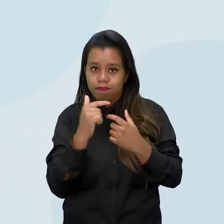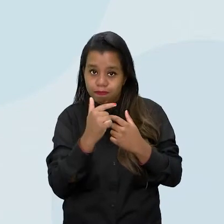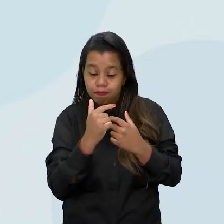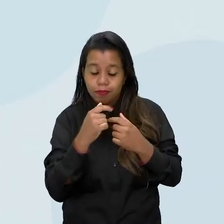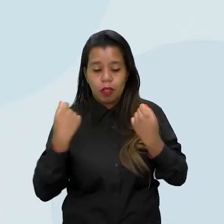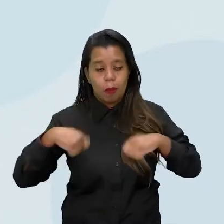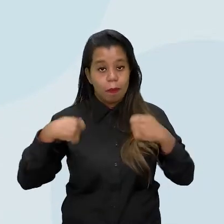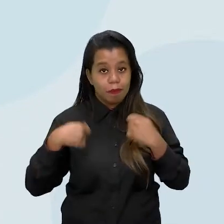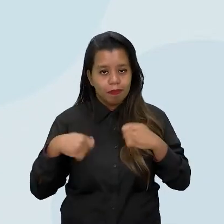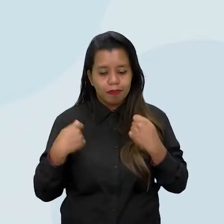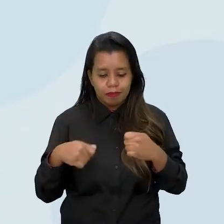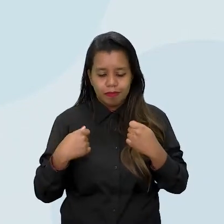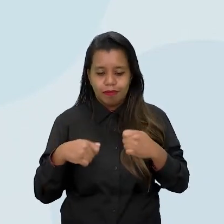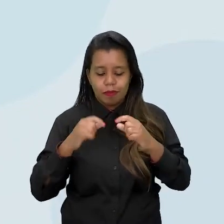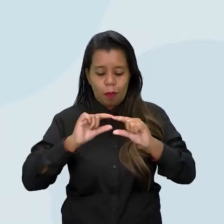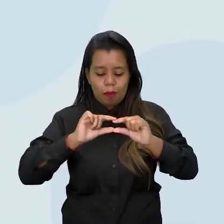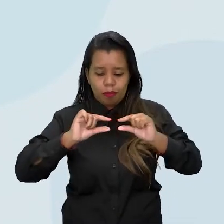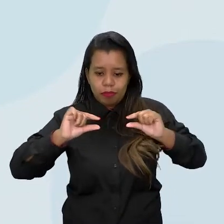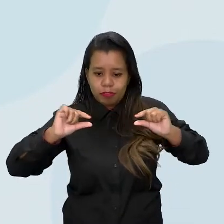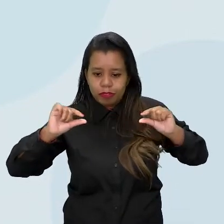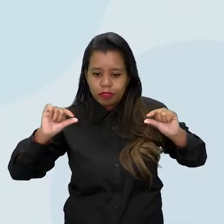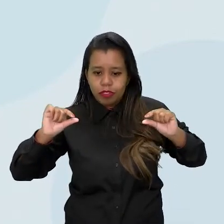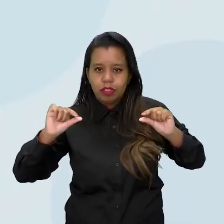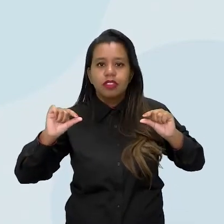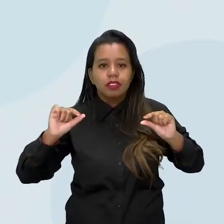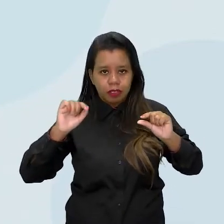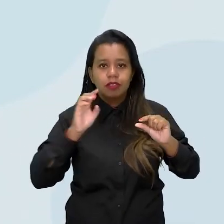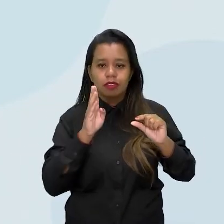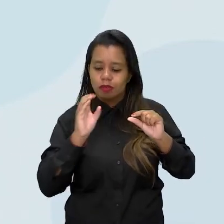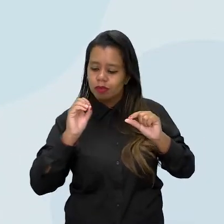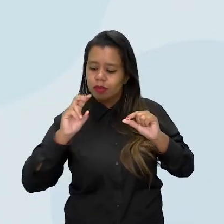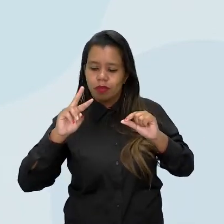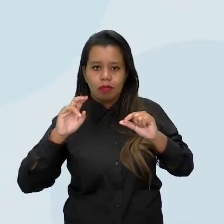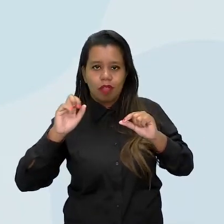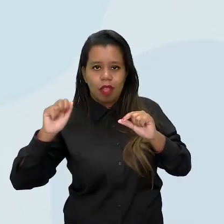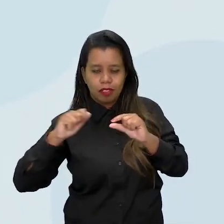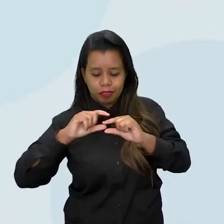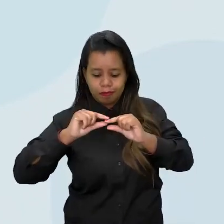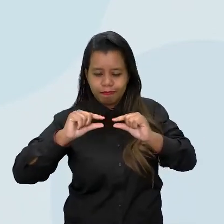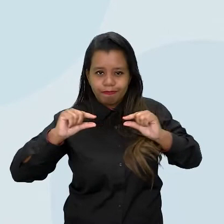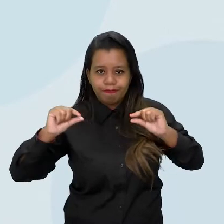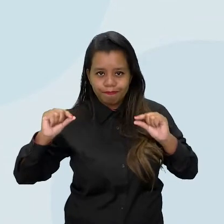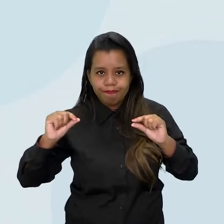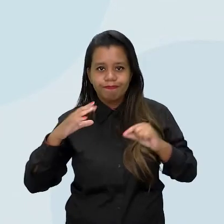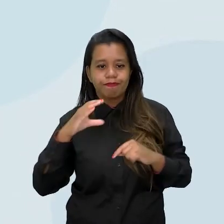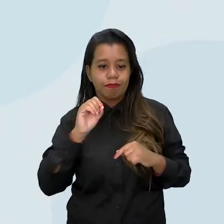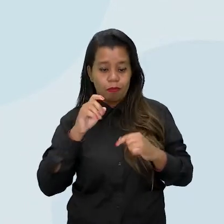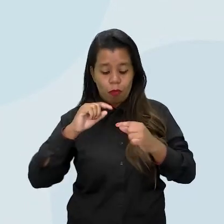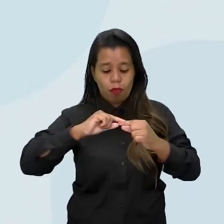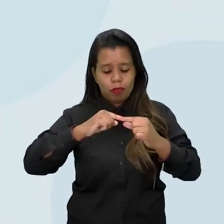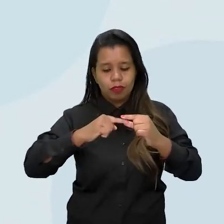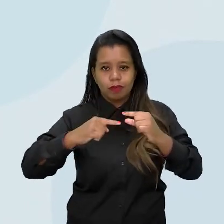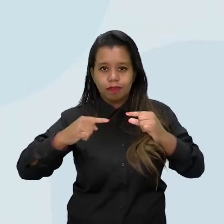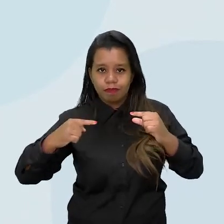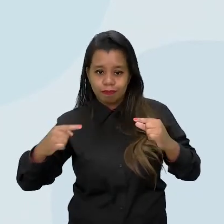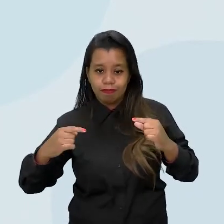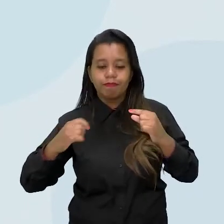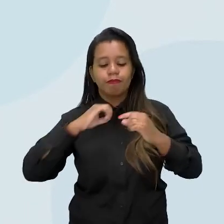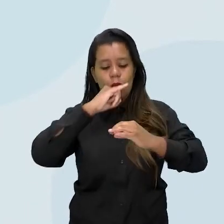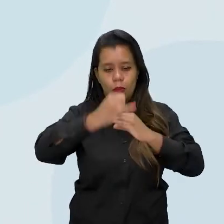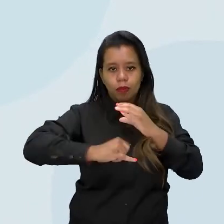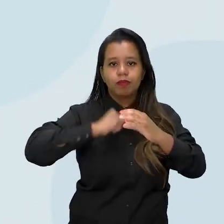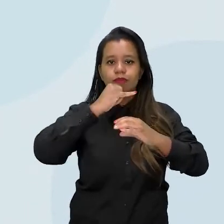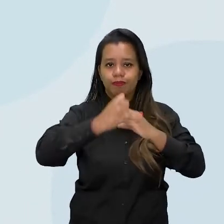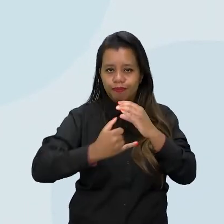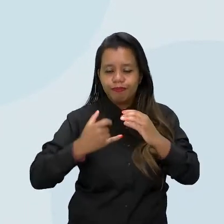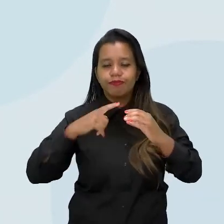de cobre aí, eles são encapados com essa borrachinha aí. Porque, ao contrário do cobre, o elétron ele tem dificuldade de passar. A gente chama